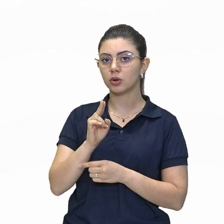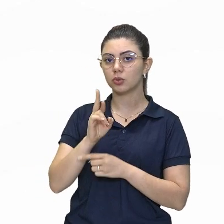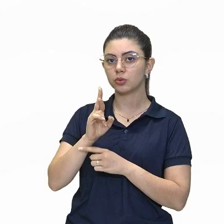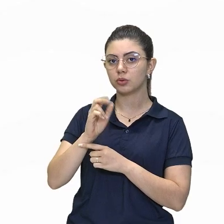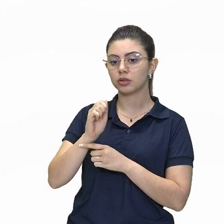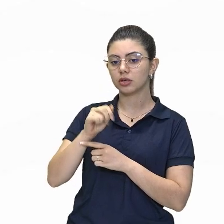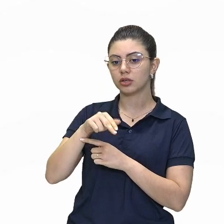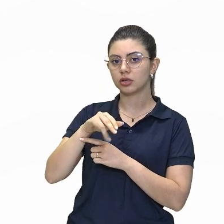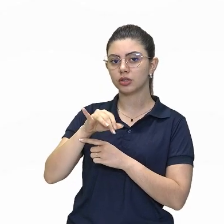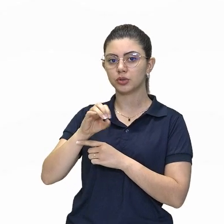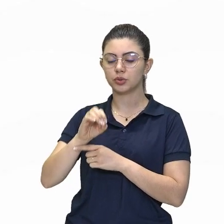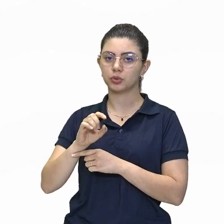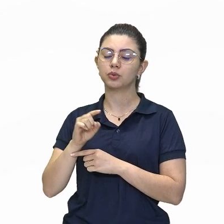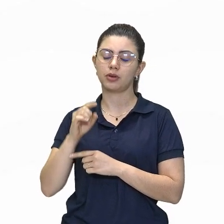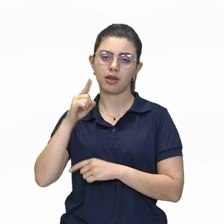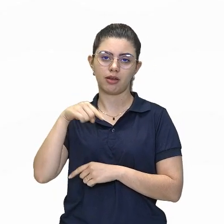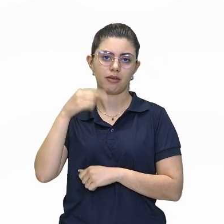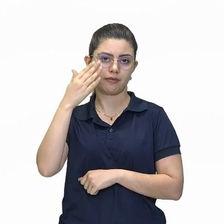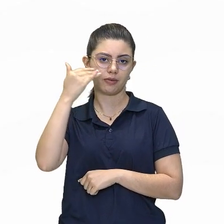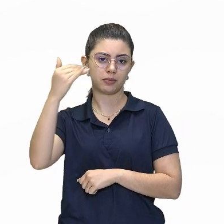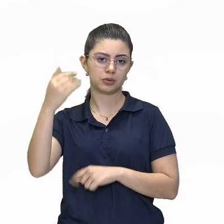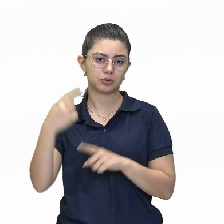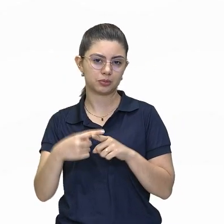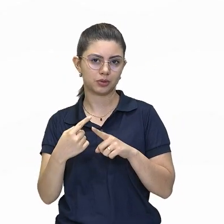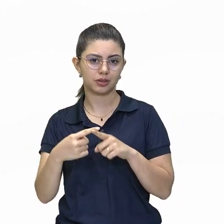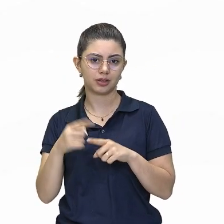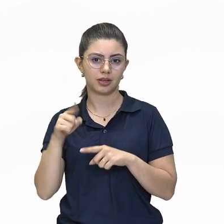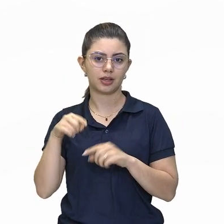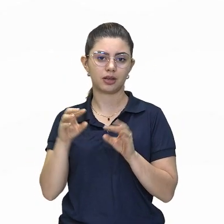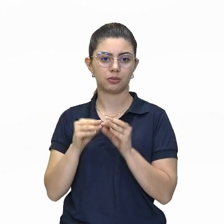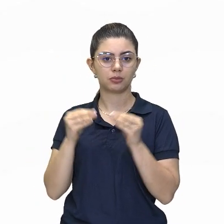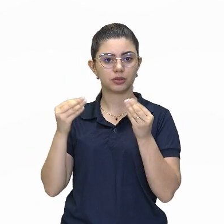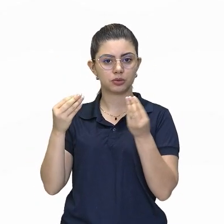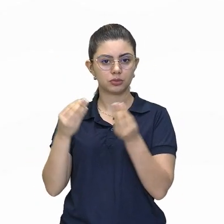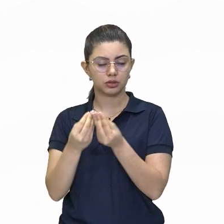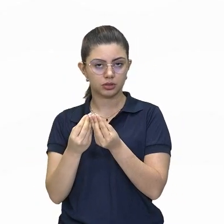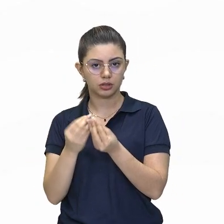conhecida, porque o urânio é um material,